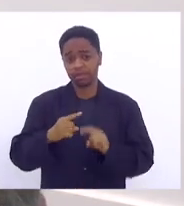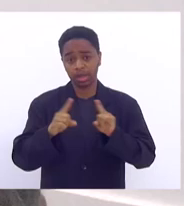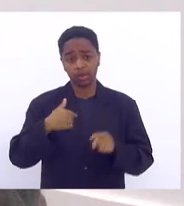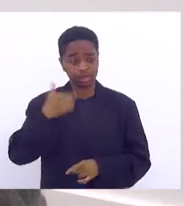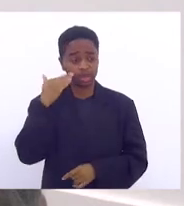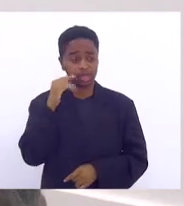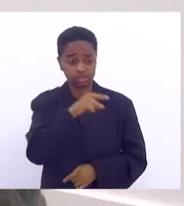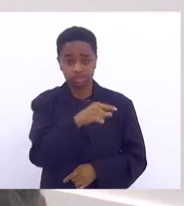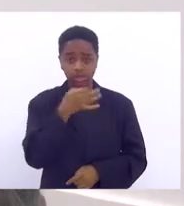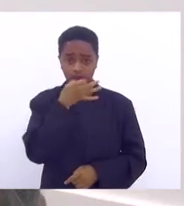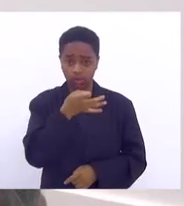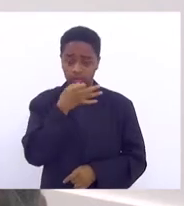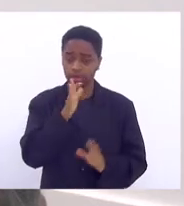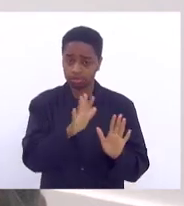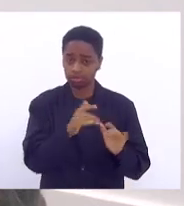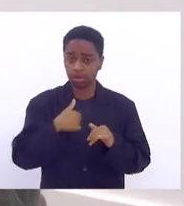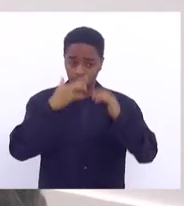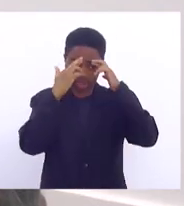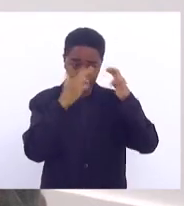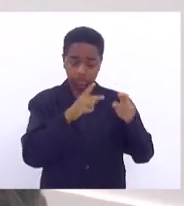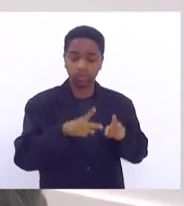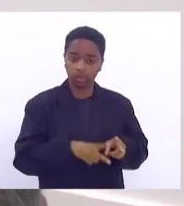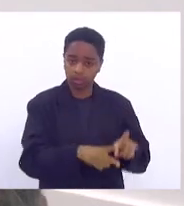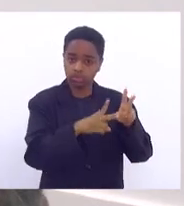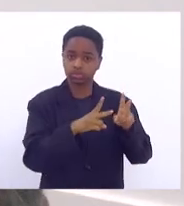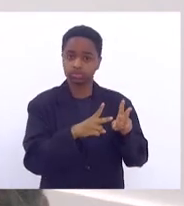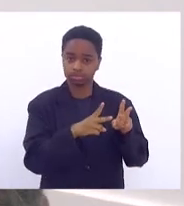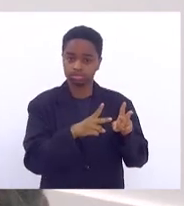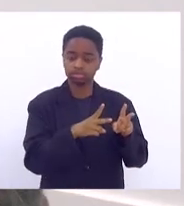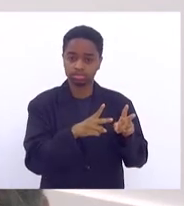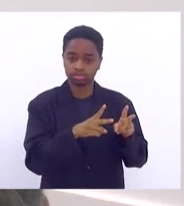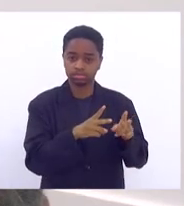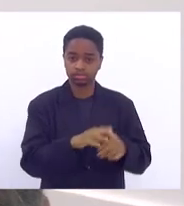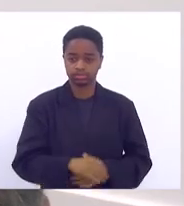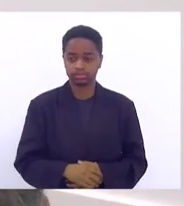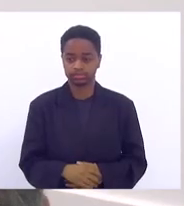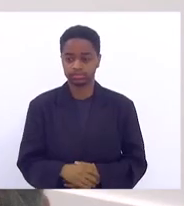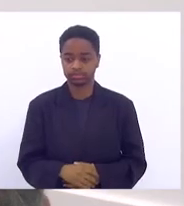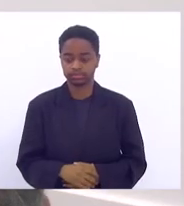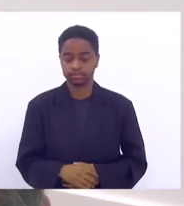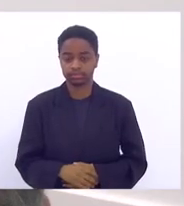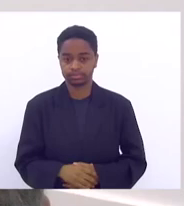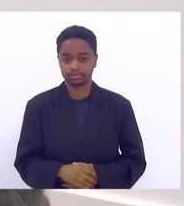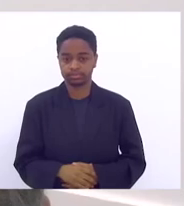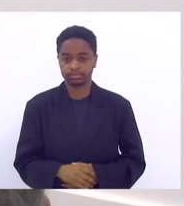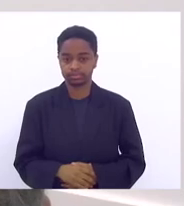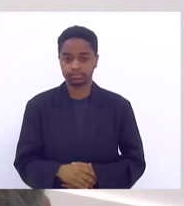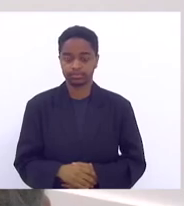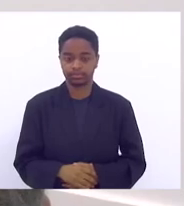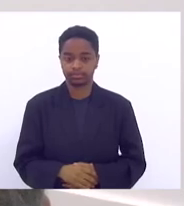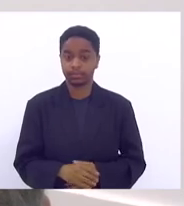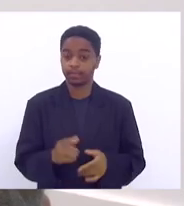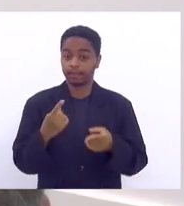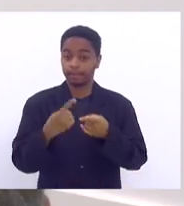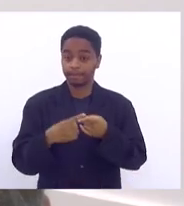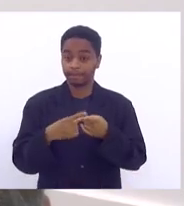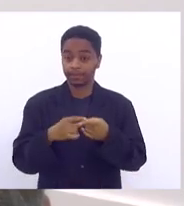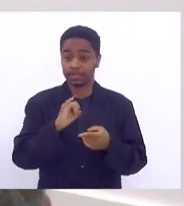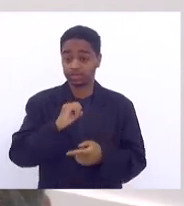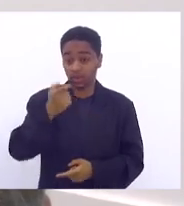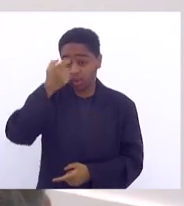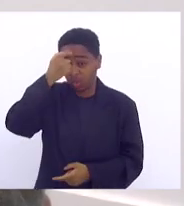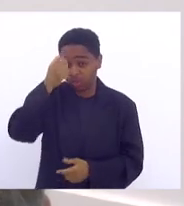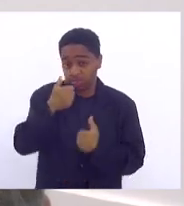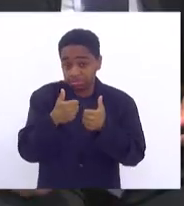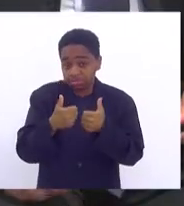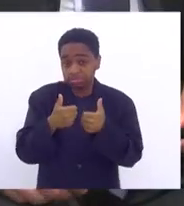dele eu respeito a posição dele nós continuamos mantendo o o o diálogo porque quem quem tem a consciência tranquila e por